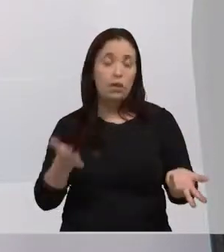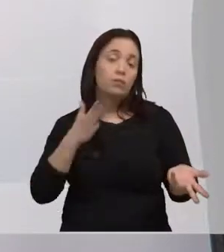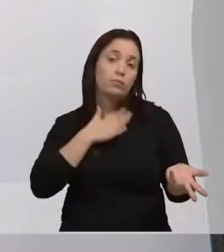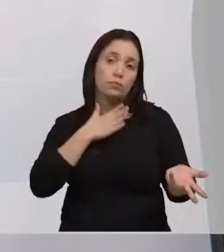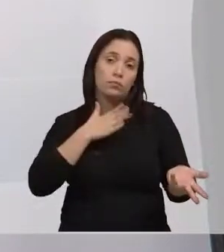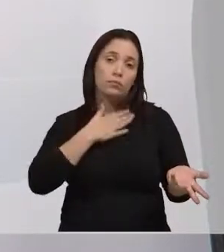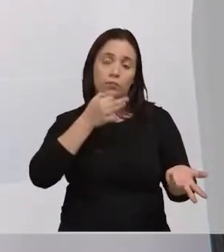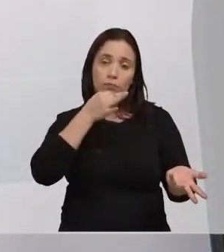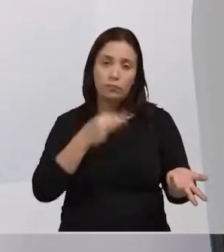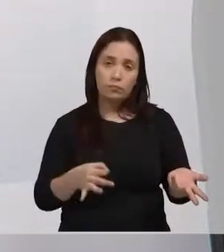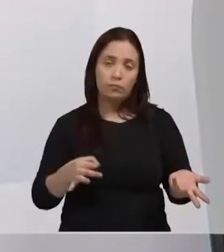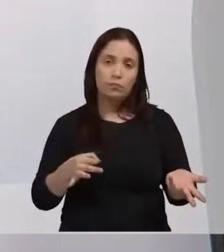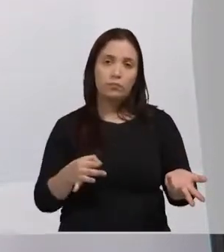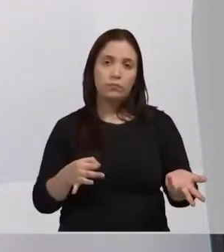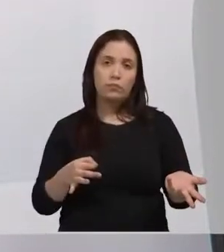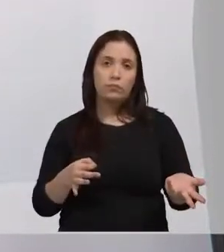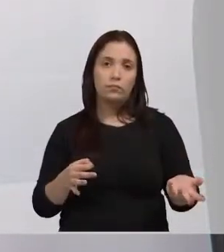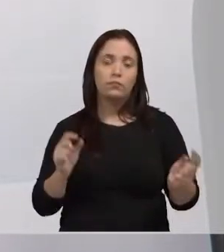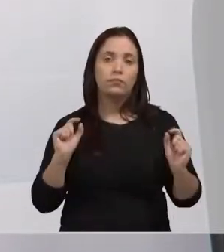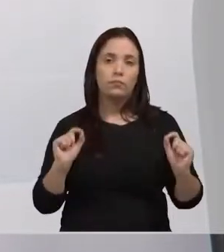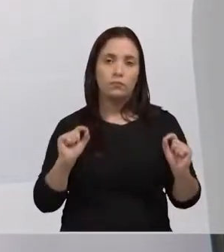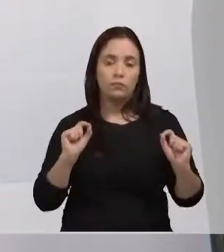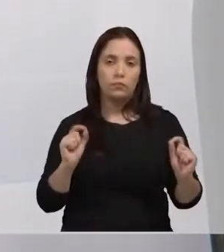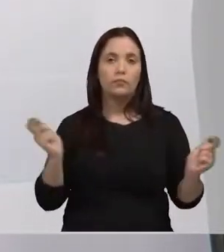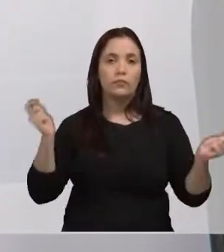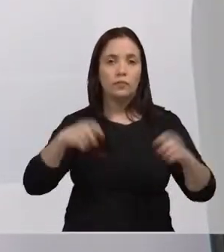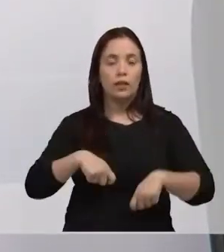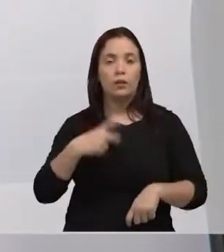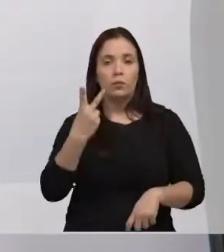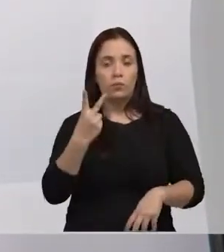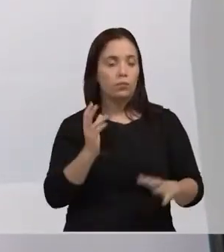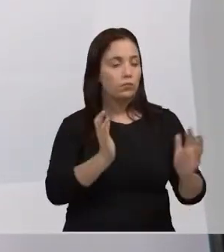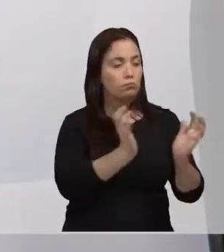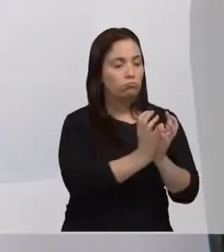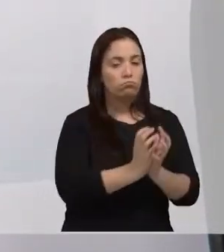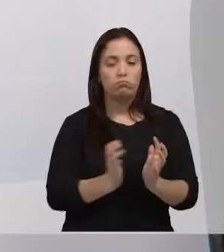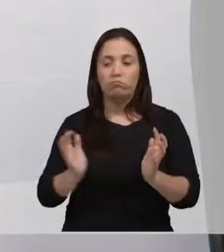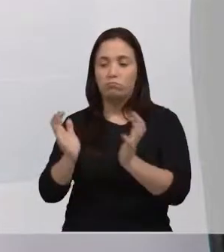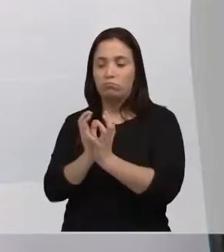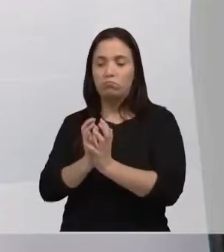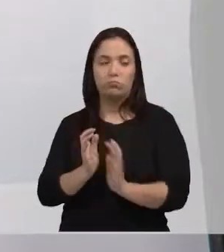minha avaliação, nós podemos ter duas chapas